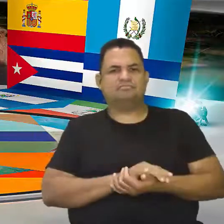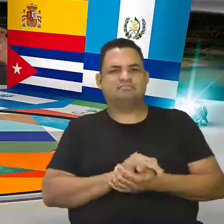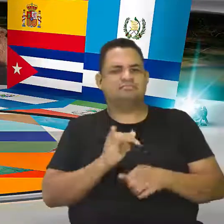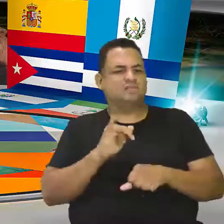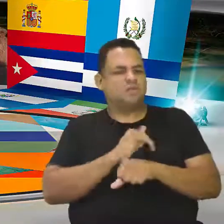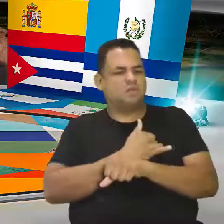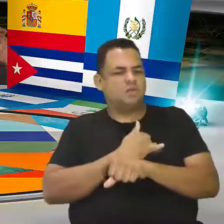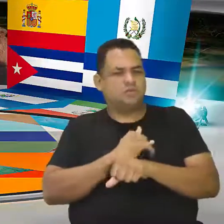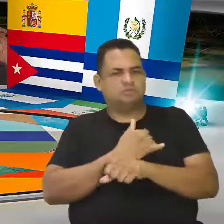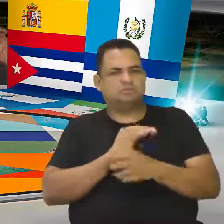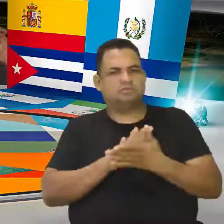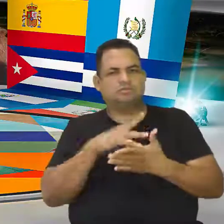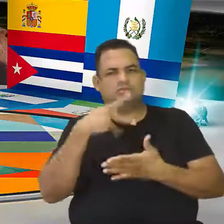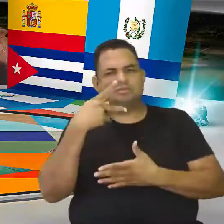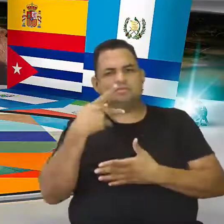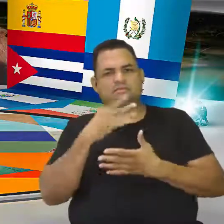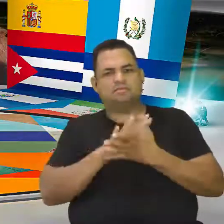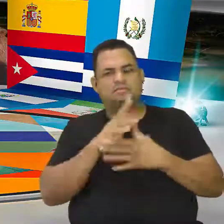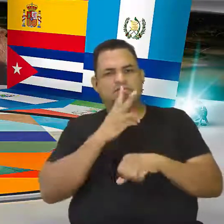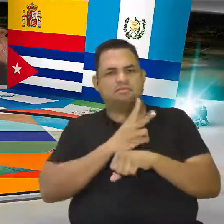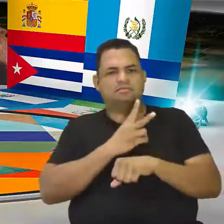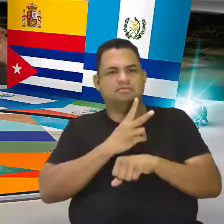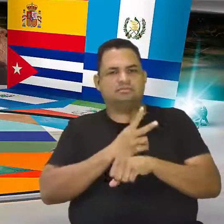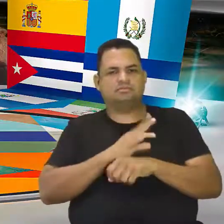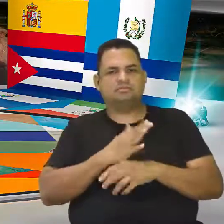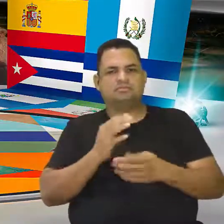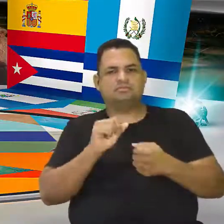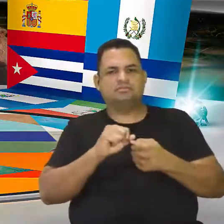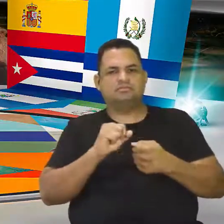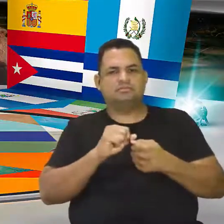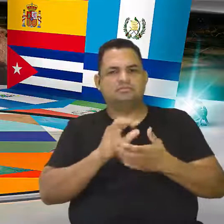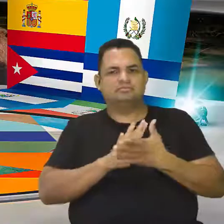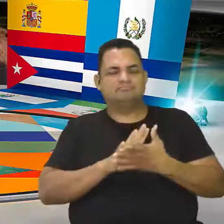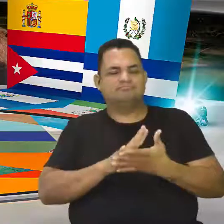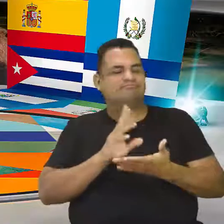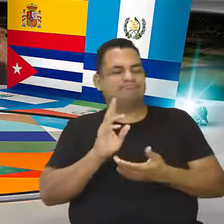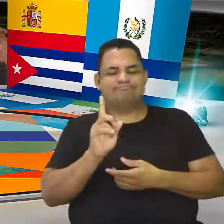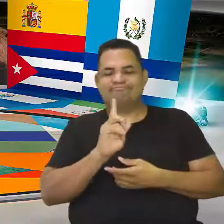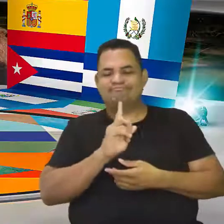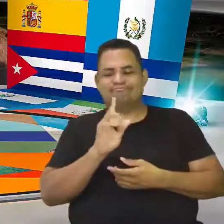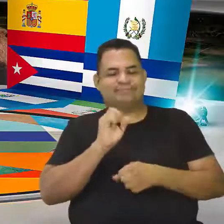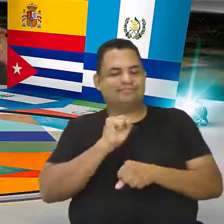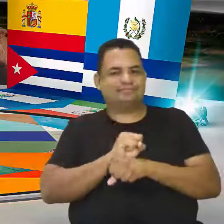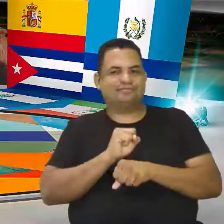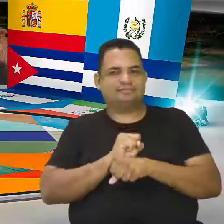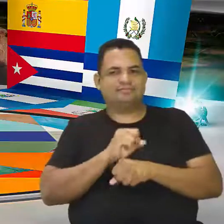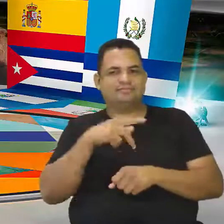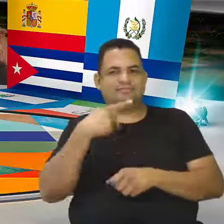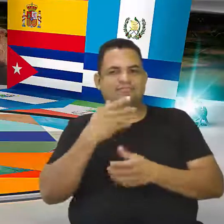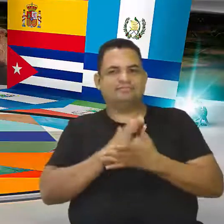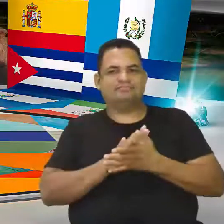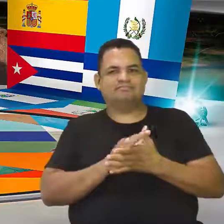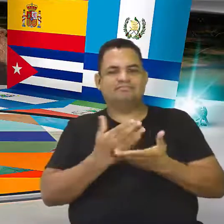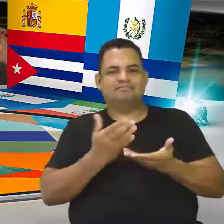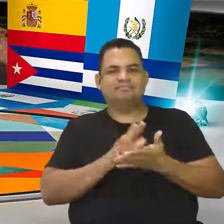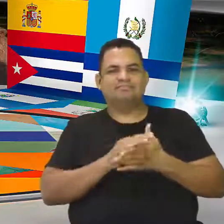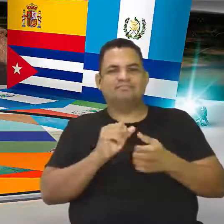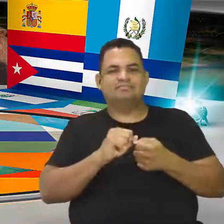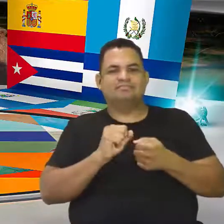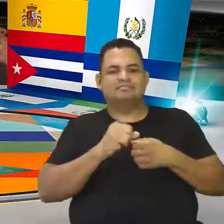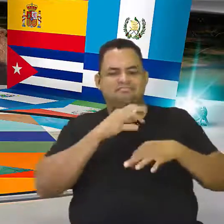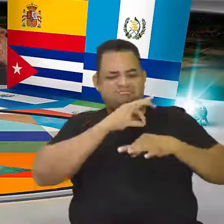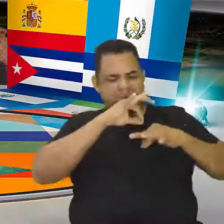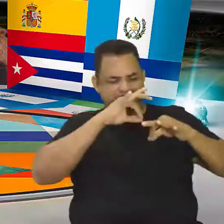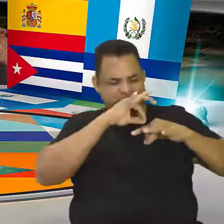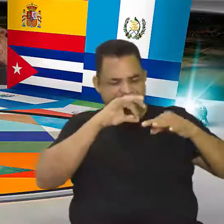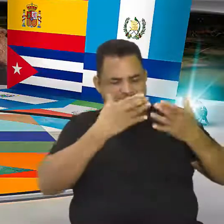youtuber completa com comentários no meu vídeo. Faz isso, senão ela não para. Ela não vai conseguir parar. Só faz. Eu tô preparando uma surpresa